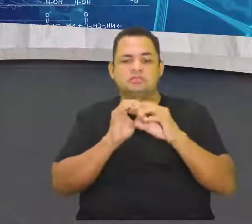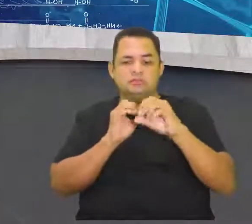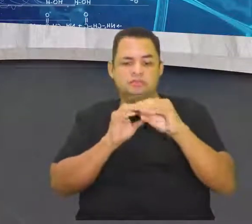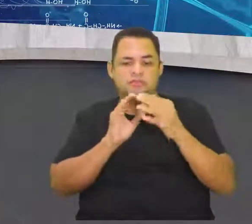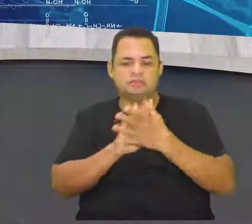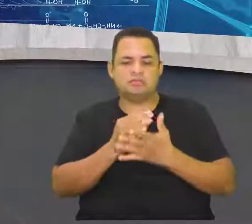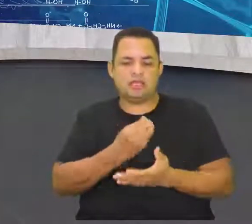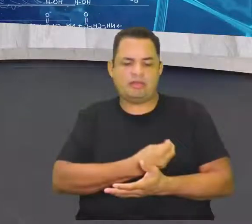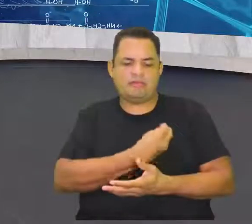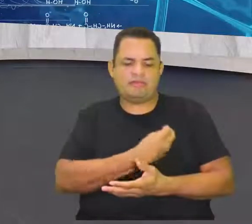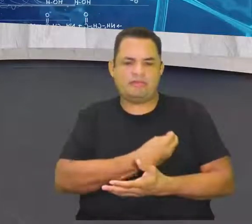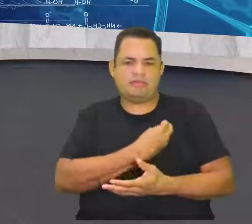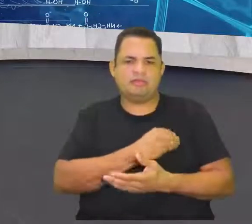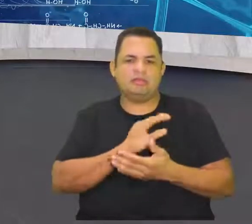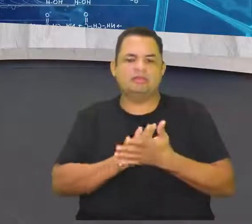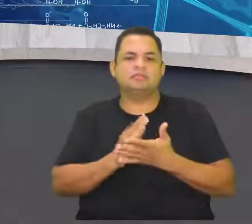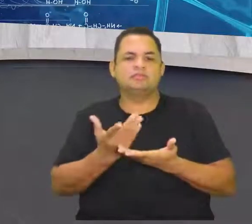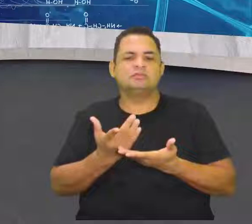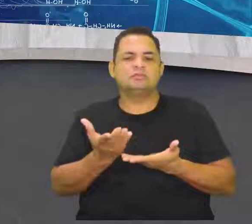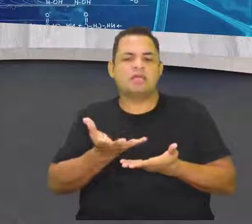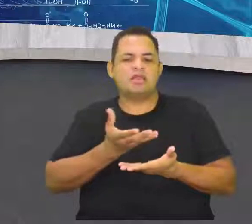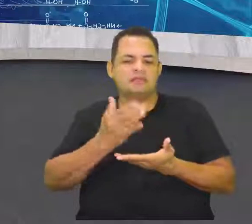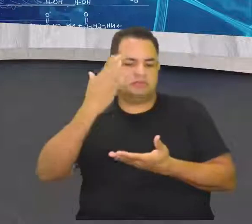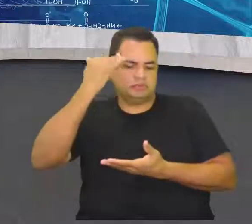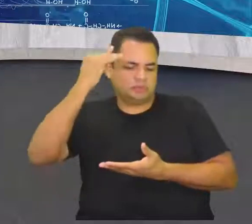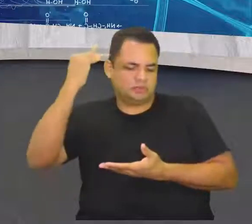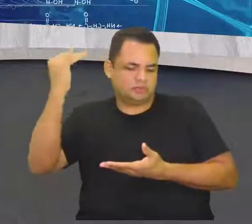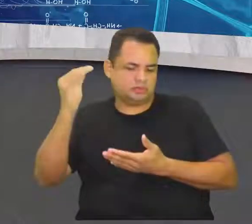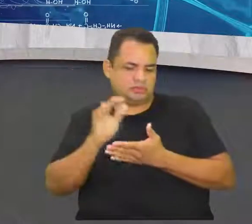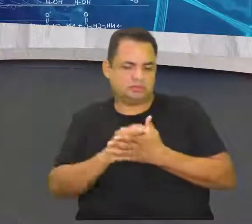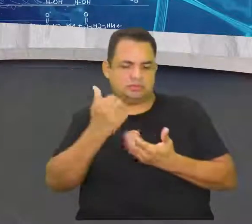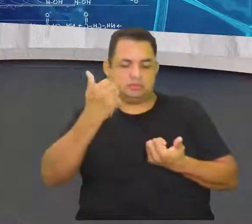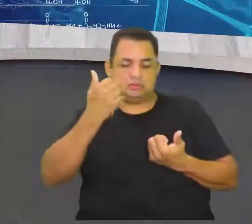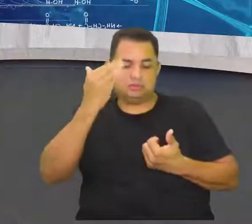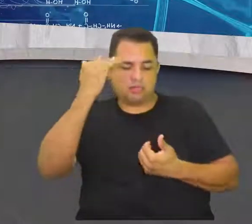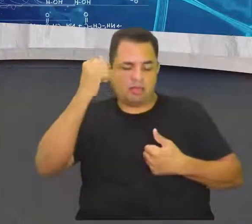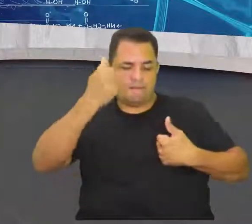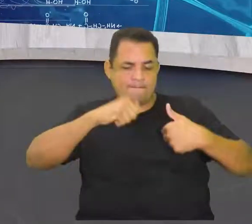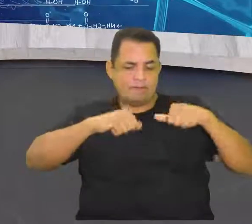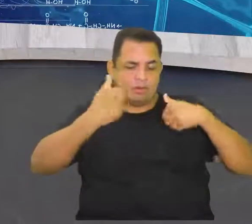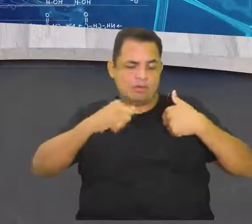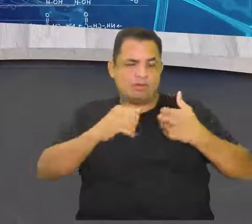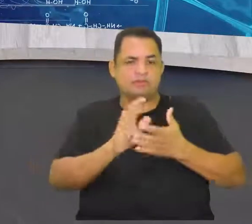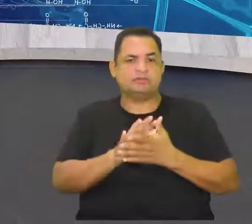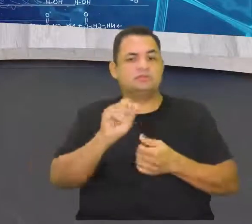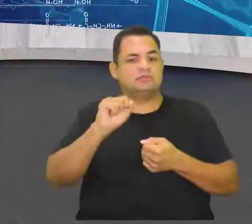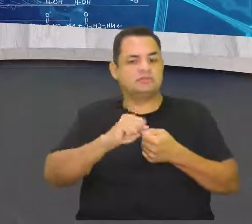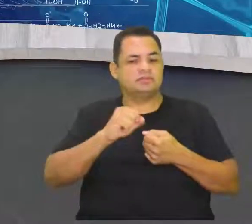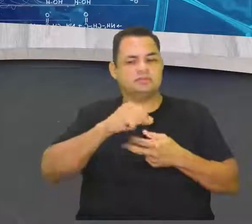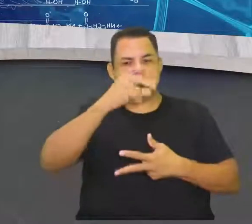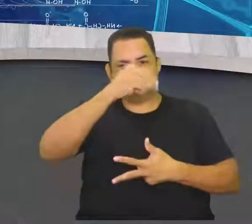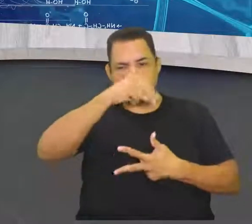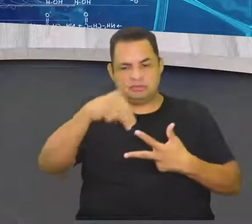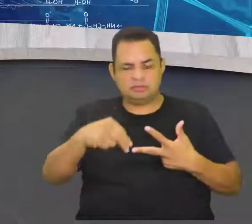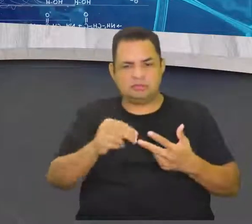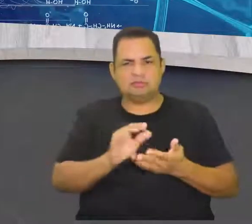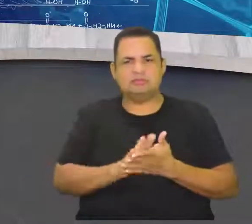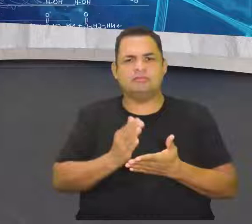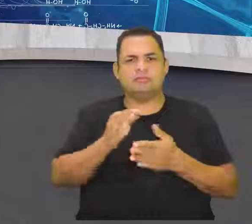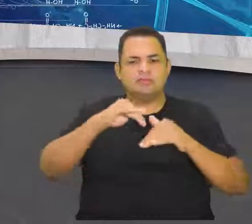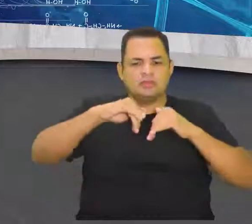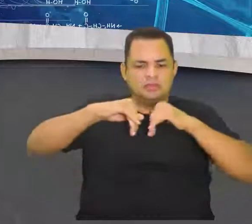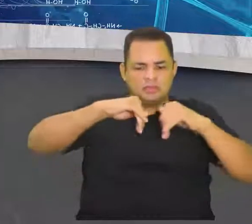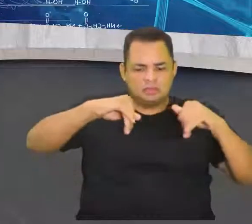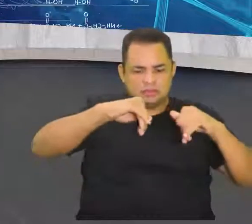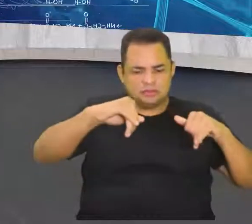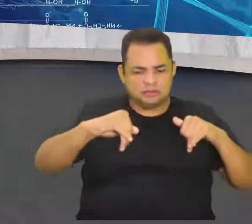tendo o intuito de que você tenha sucesso nessa avaliação que você vai fazer, né? Que é o Enem. Por isso a gente